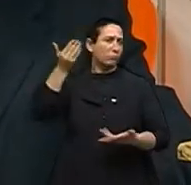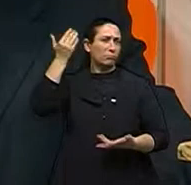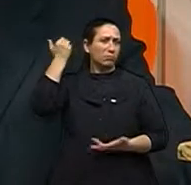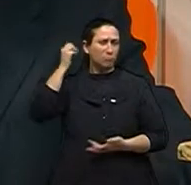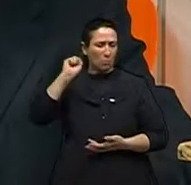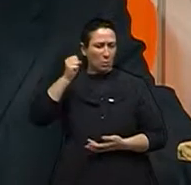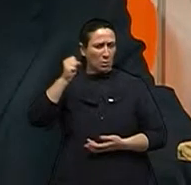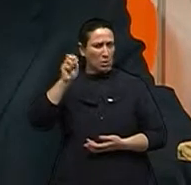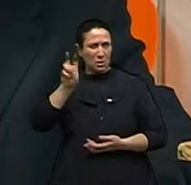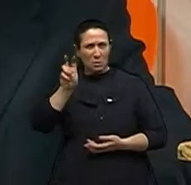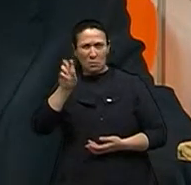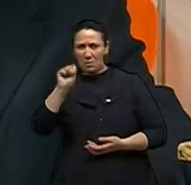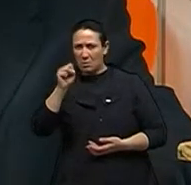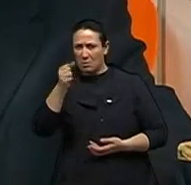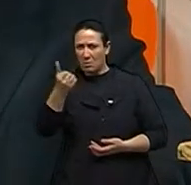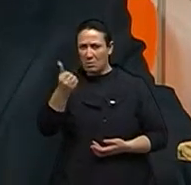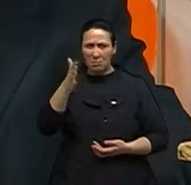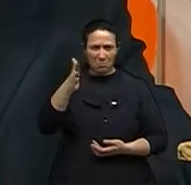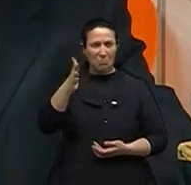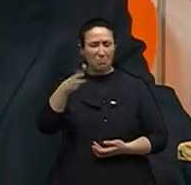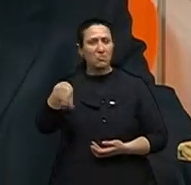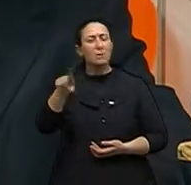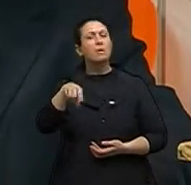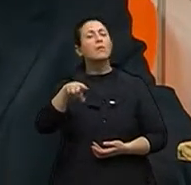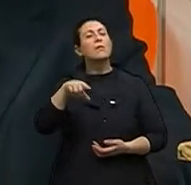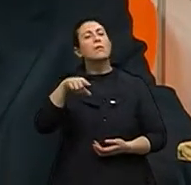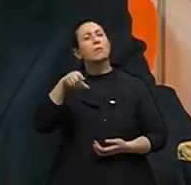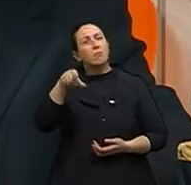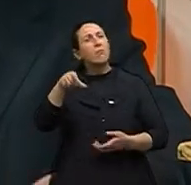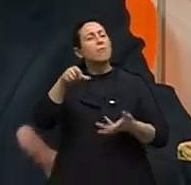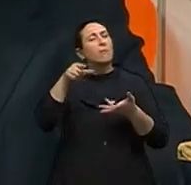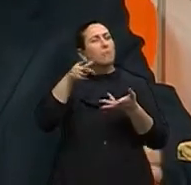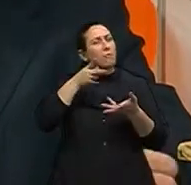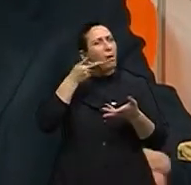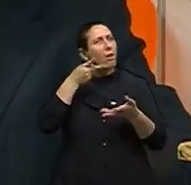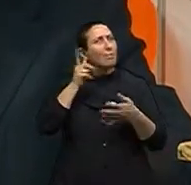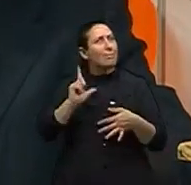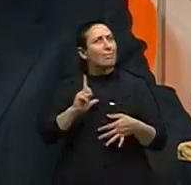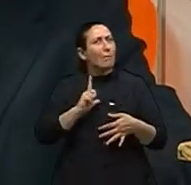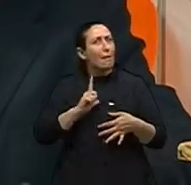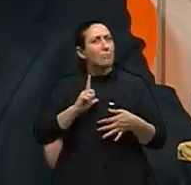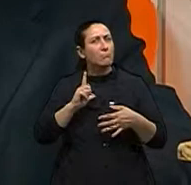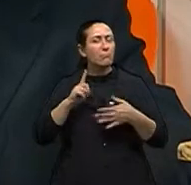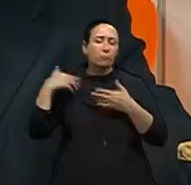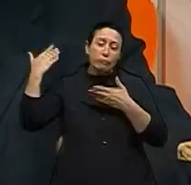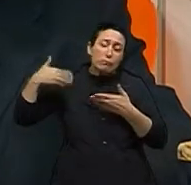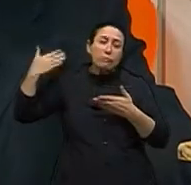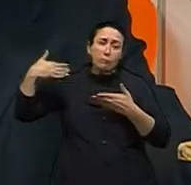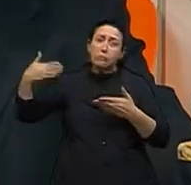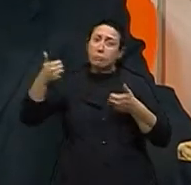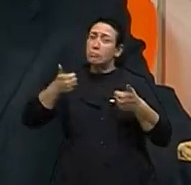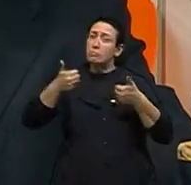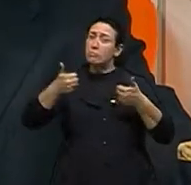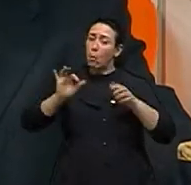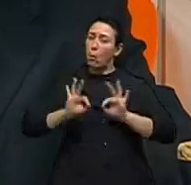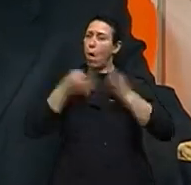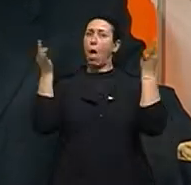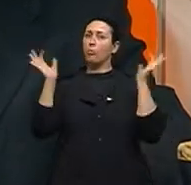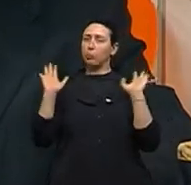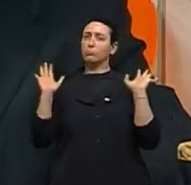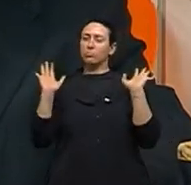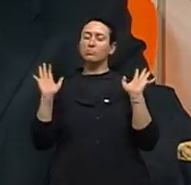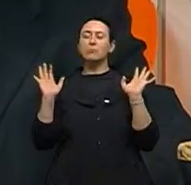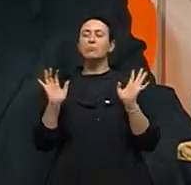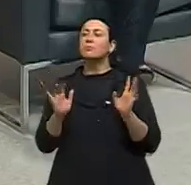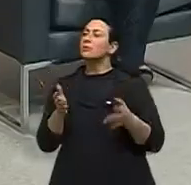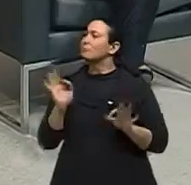85 86 eu acho ele certamente já tem tempo suficiente de acompanhamento para você saber que ele tá curado da doença Claro